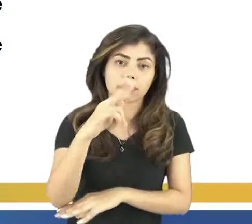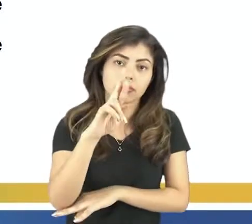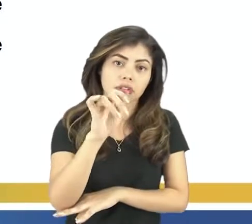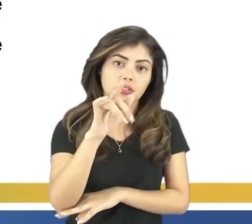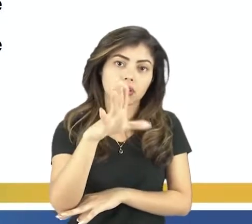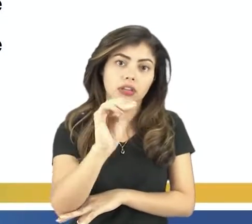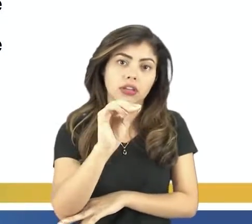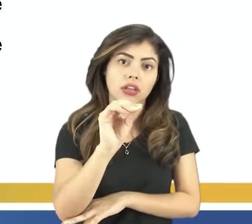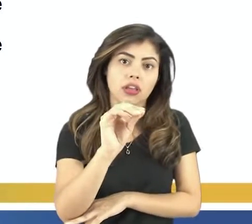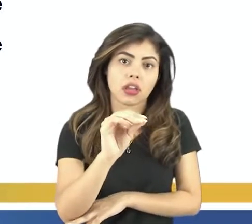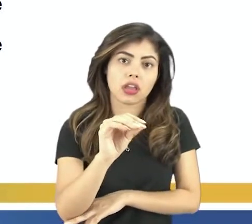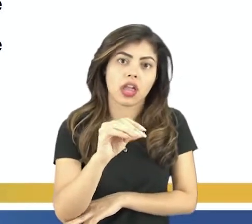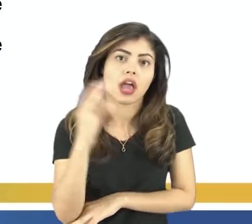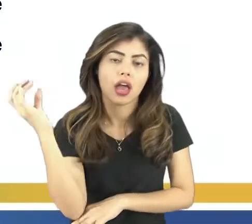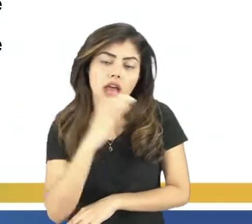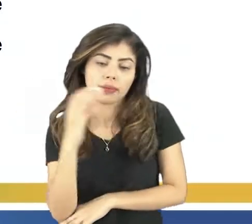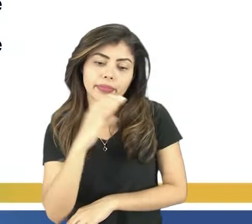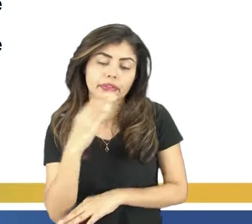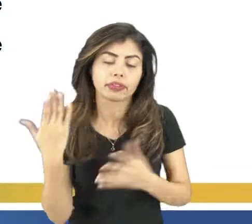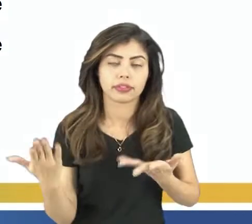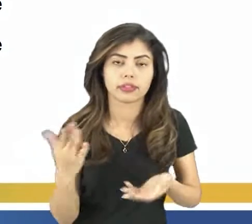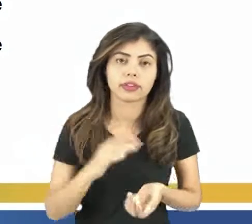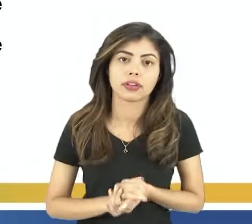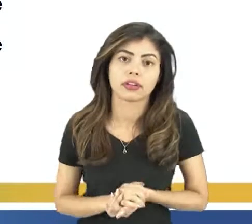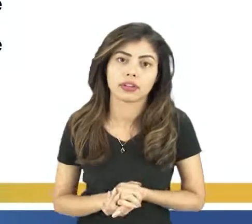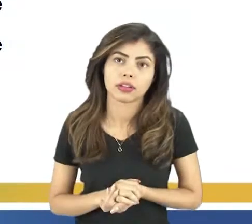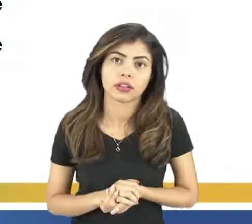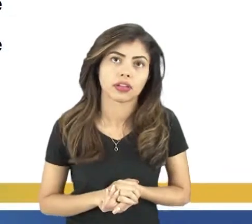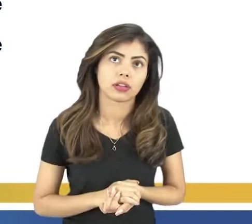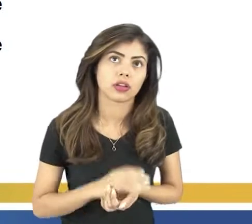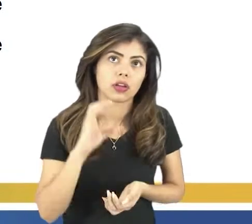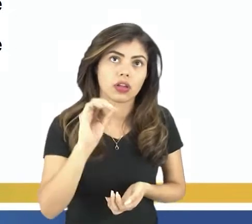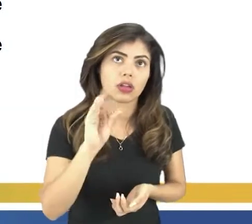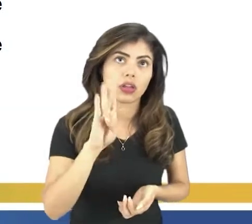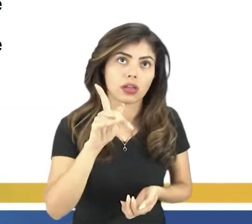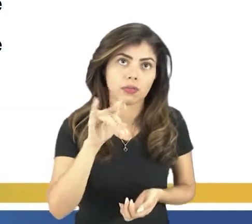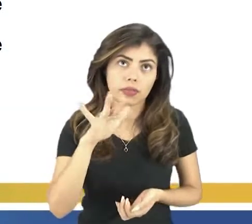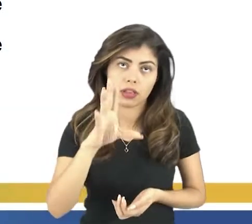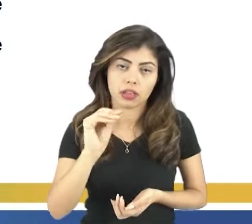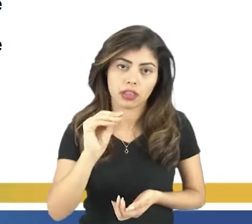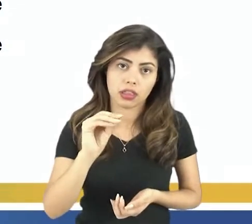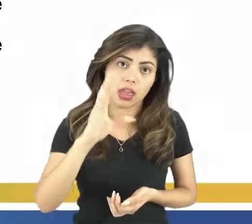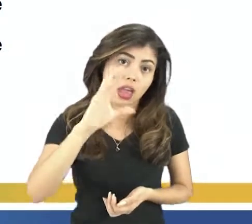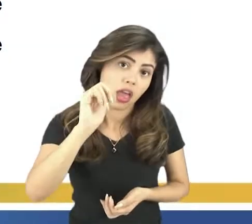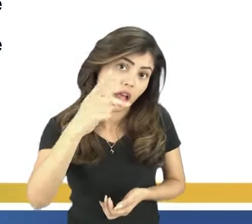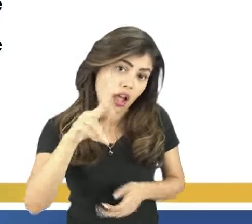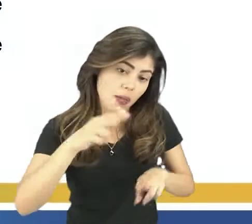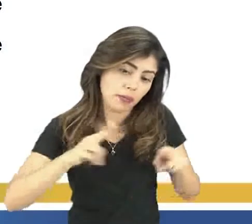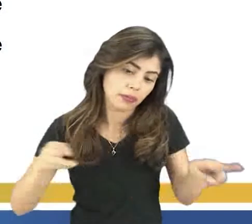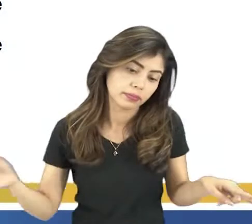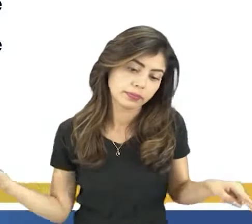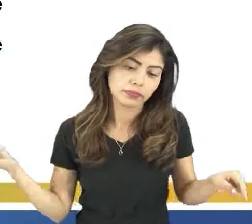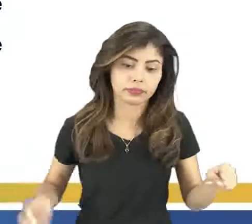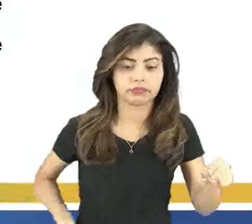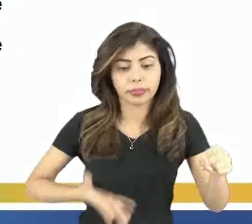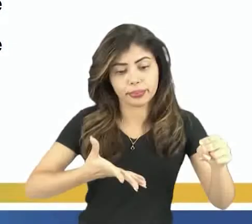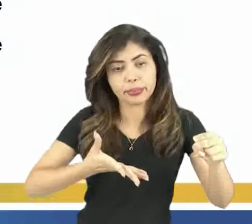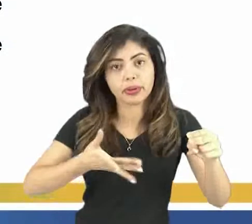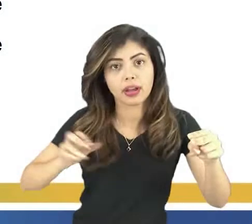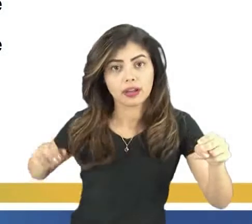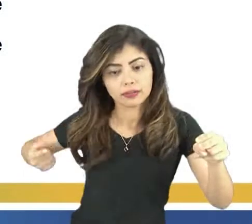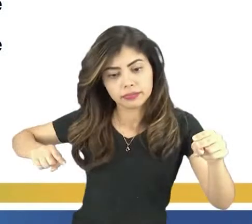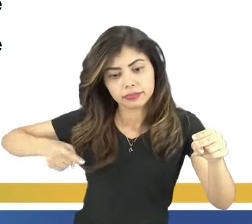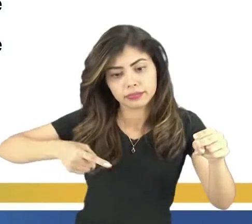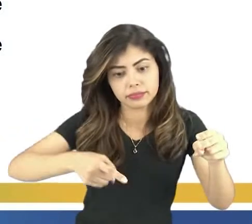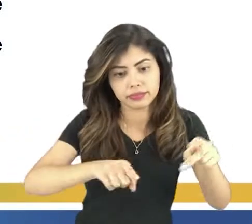partícula com uma determinada velocidade e ela é lançada obliquamente à linha de campo, a gente vai ter uma interseção ali, tanto considerando o